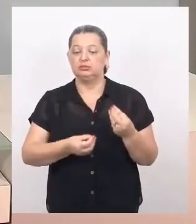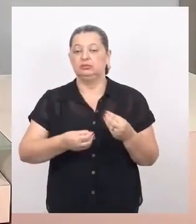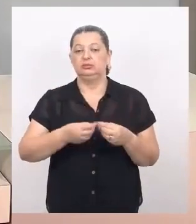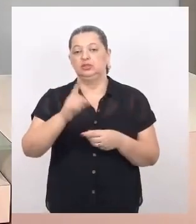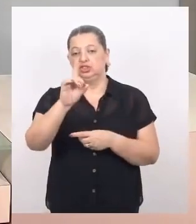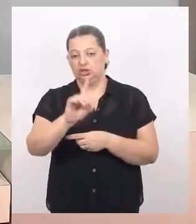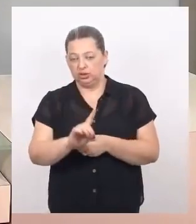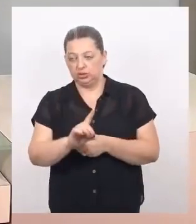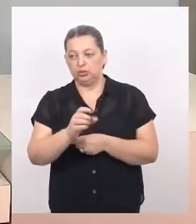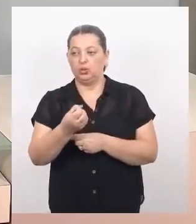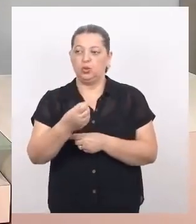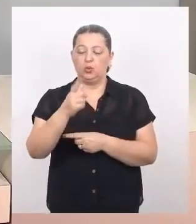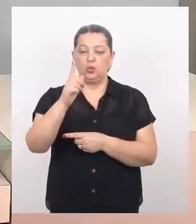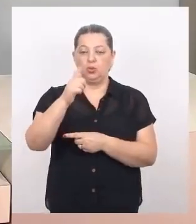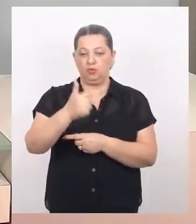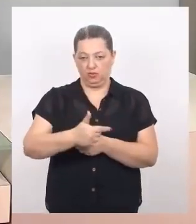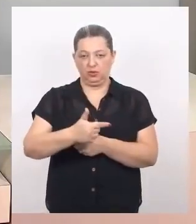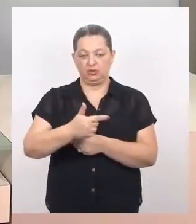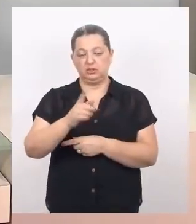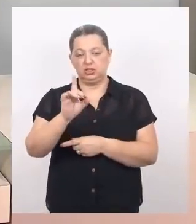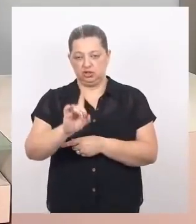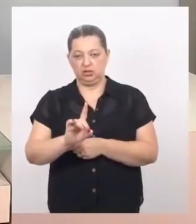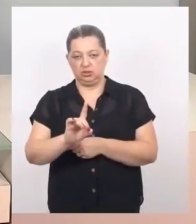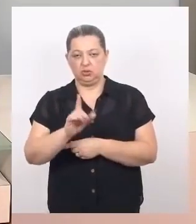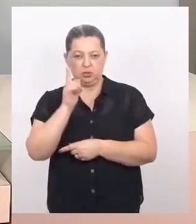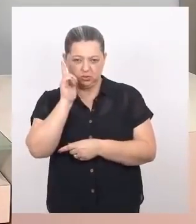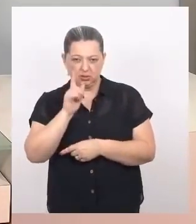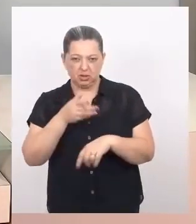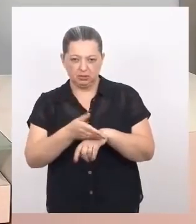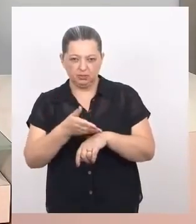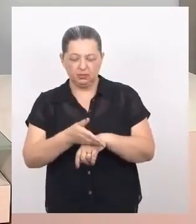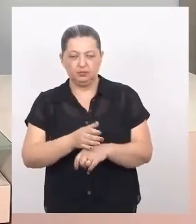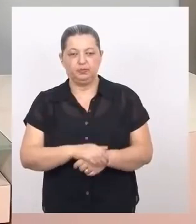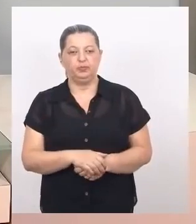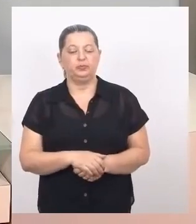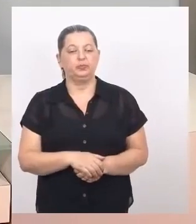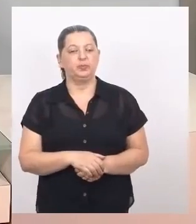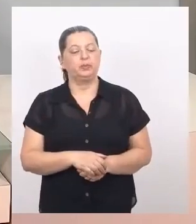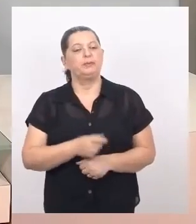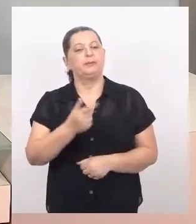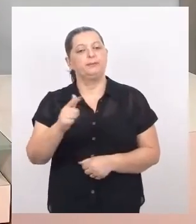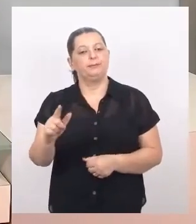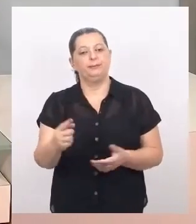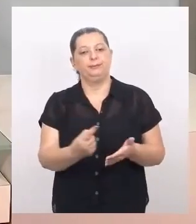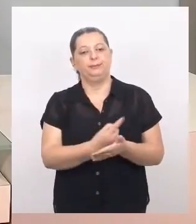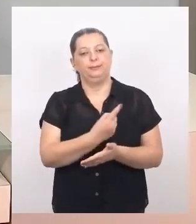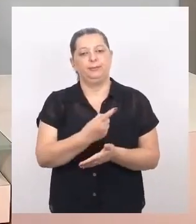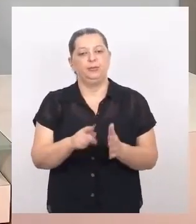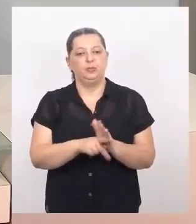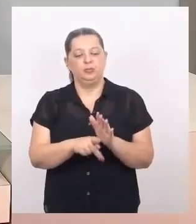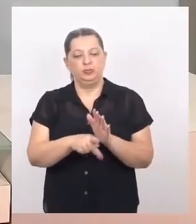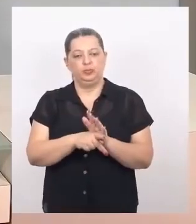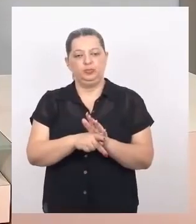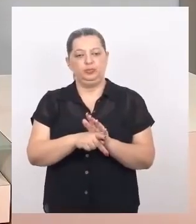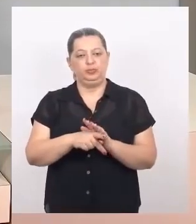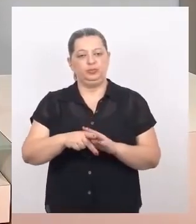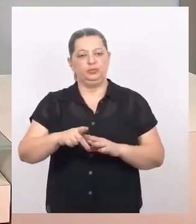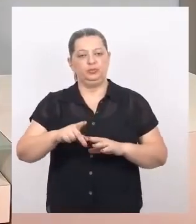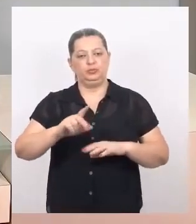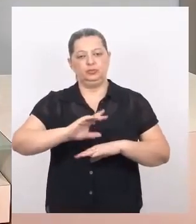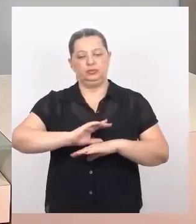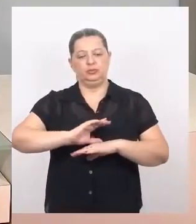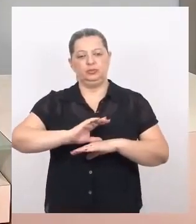conseguindo acessar essas funcionalidades. Thaís, a Jane fez uma pergunta aqui, se o Proatec também tem que colocar no